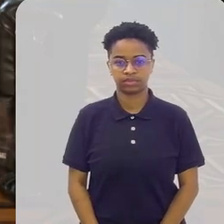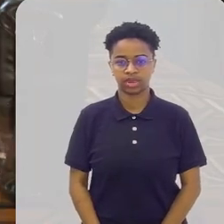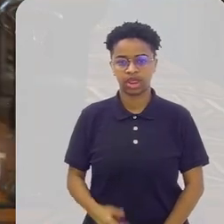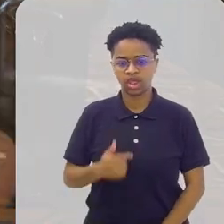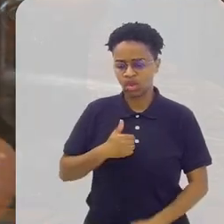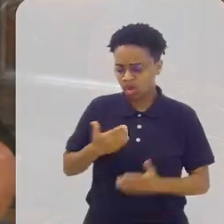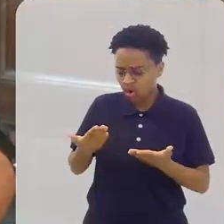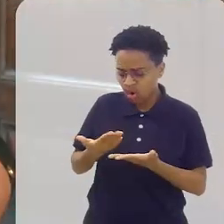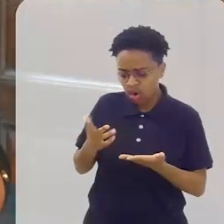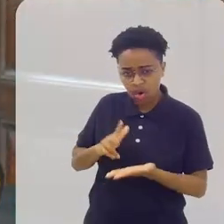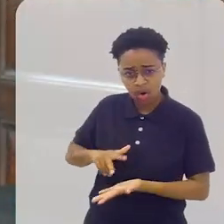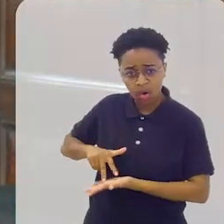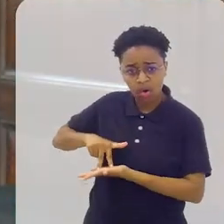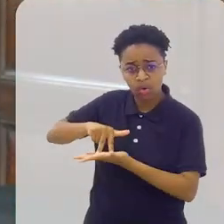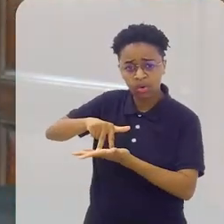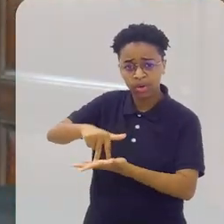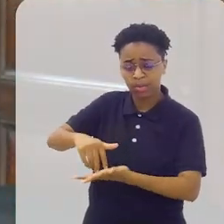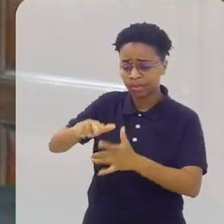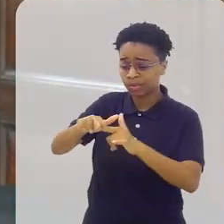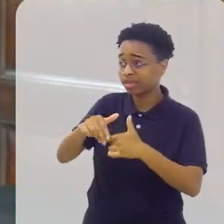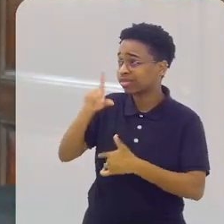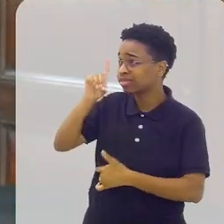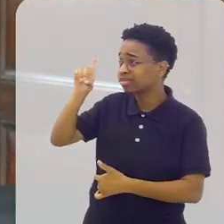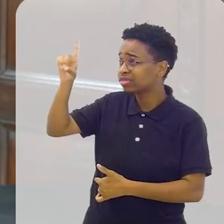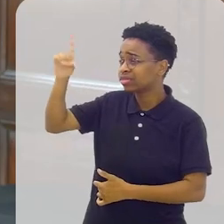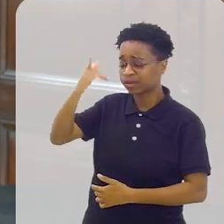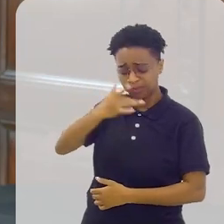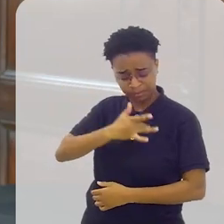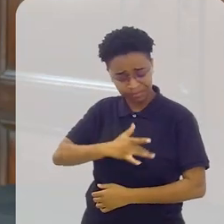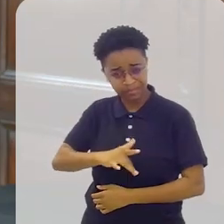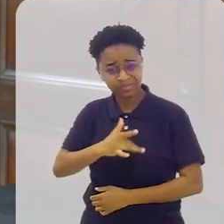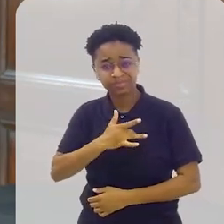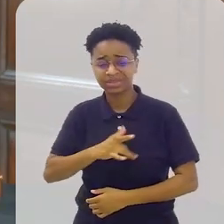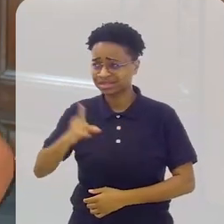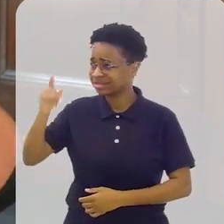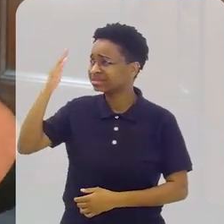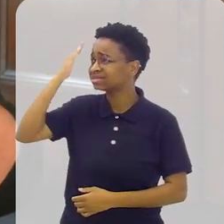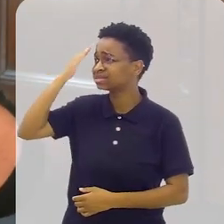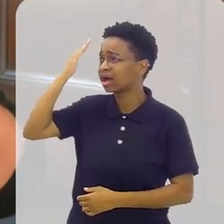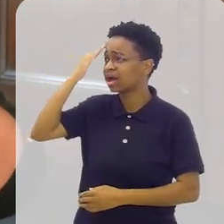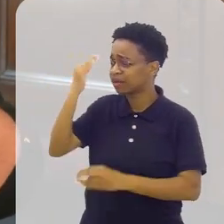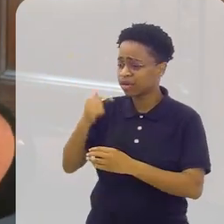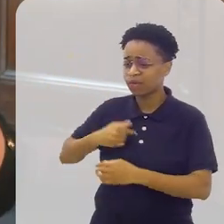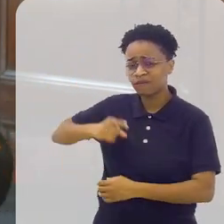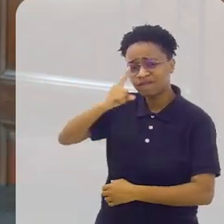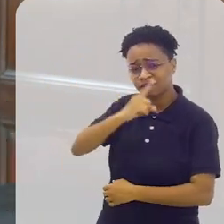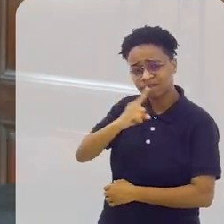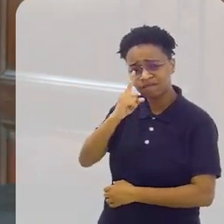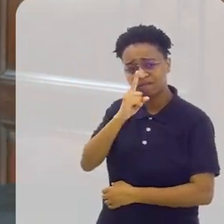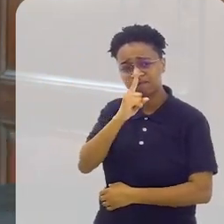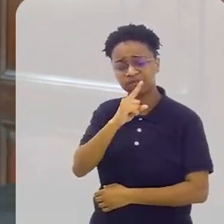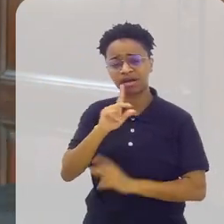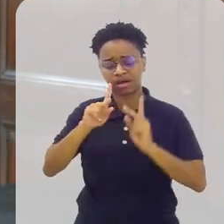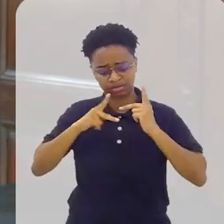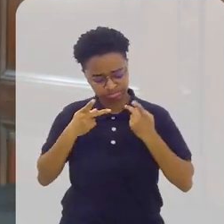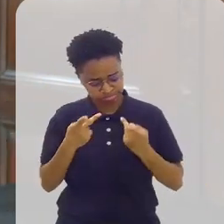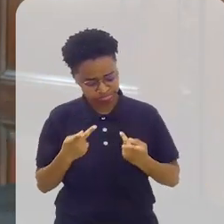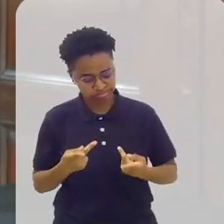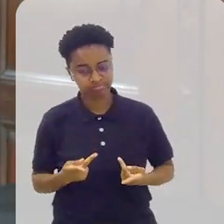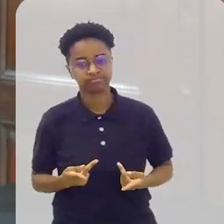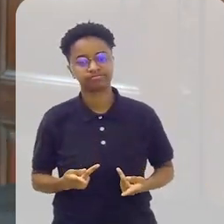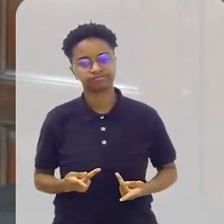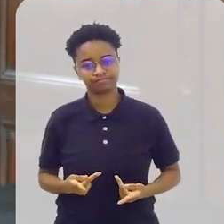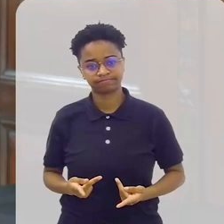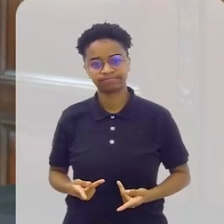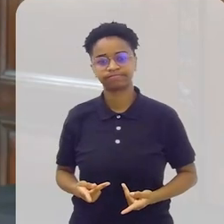Deus se hoje estou de pé por misericórdia tu sabes que só fale o que sou ser humano